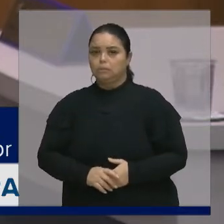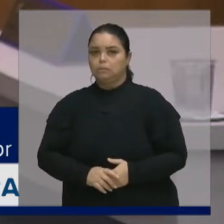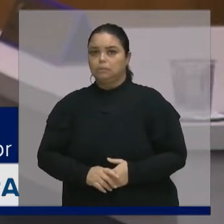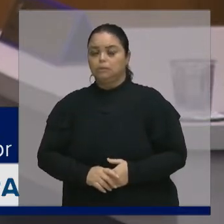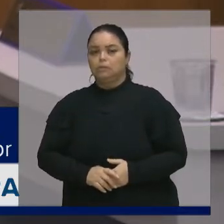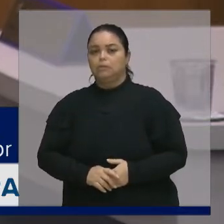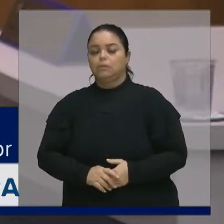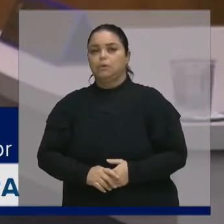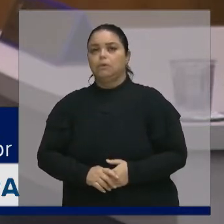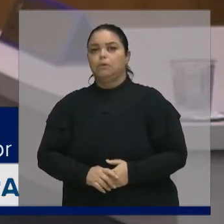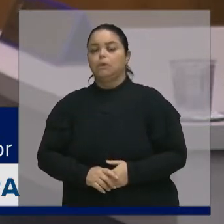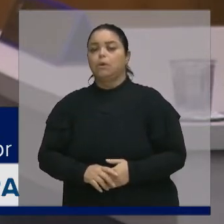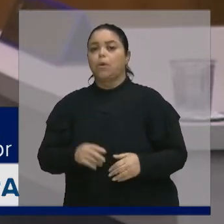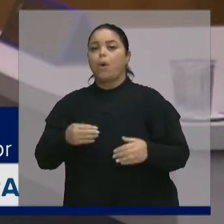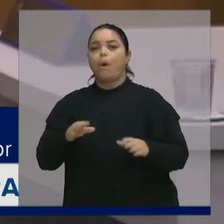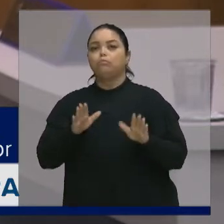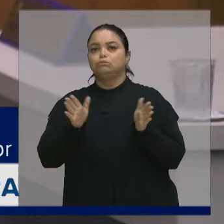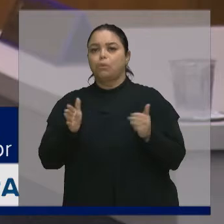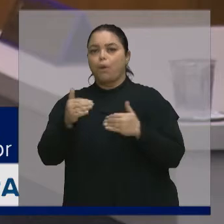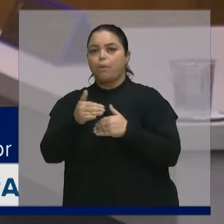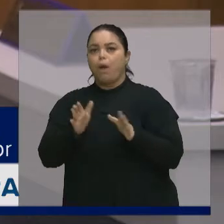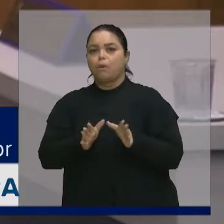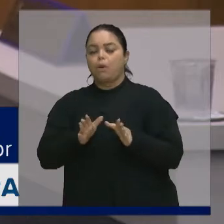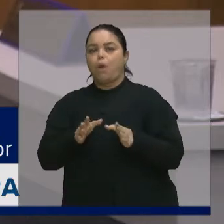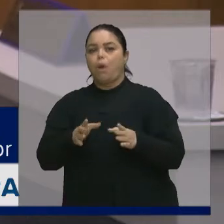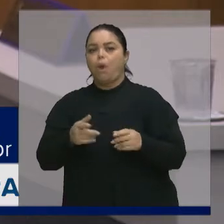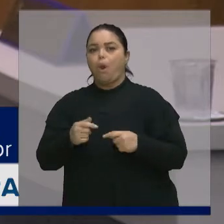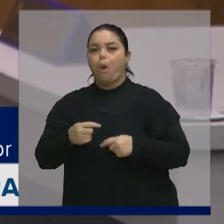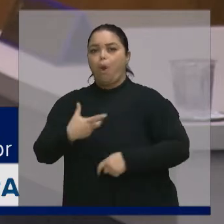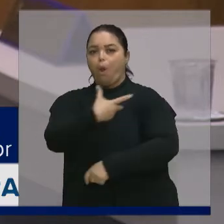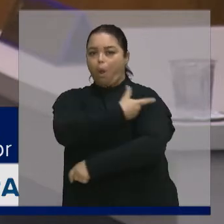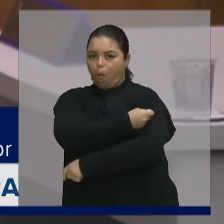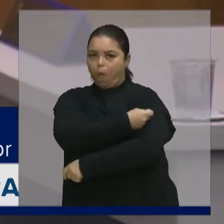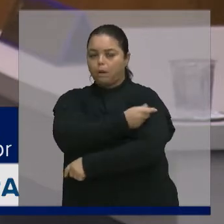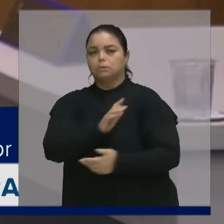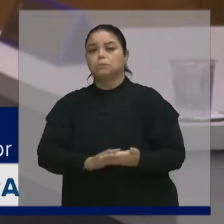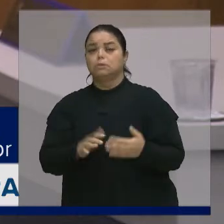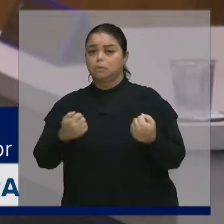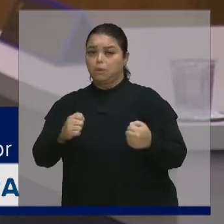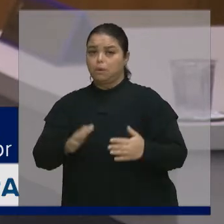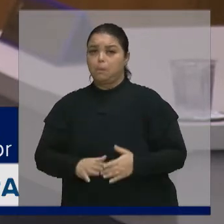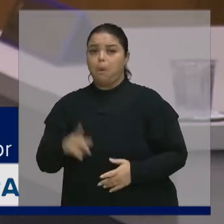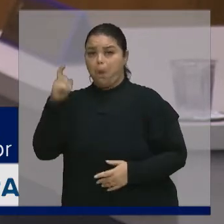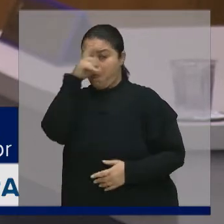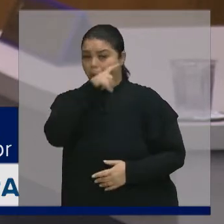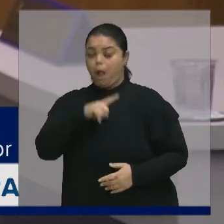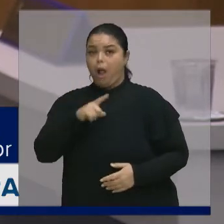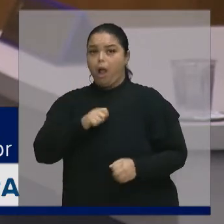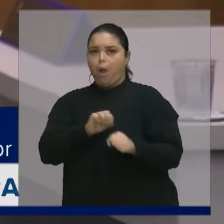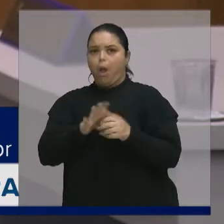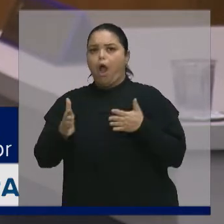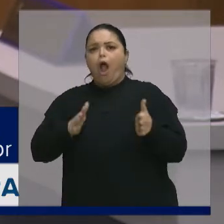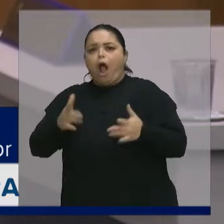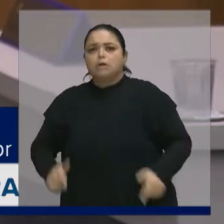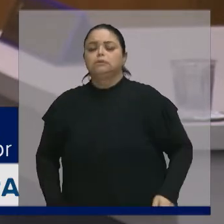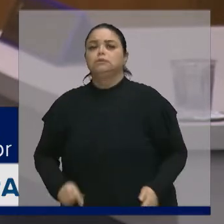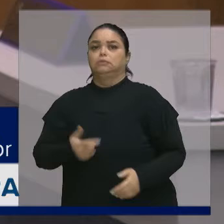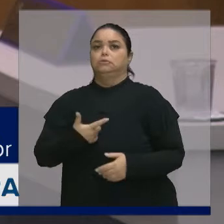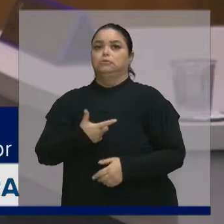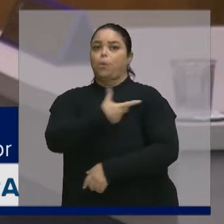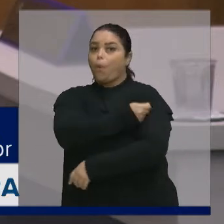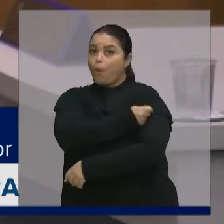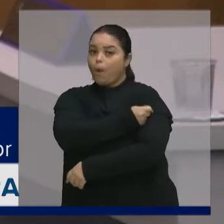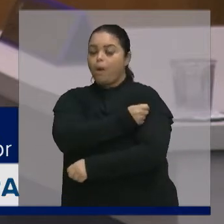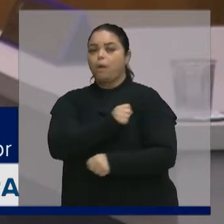de guardar as vacinas nas UBS. Nesse momento tão difícil que nós estamos passando com essa pandemia, não só a vacina